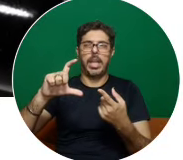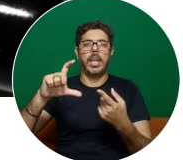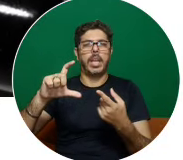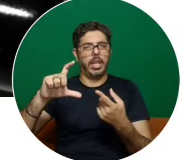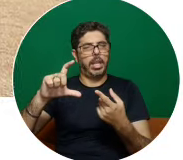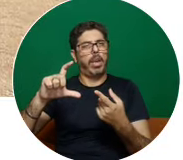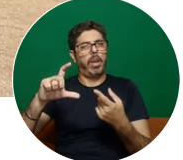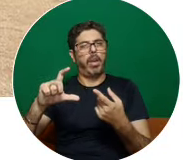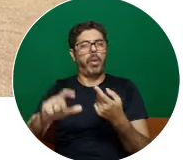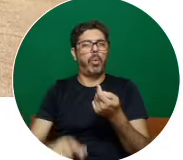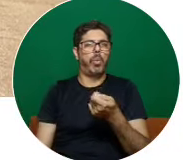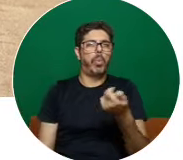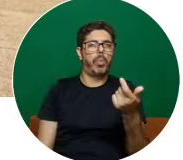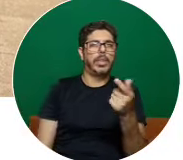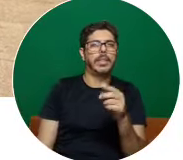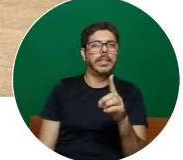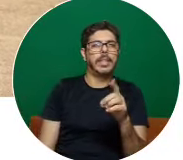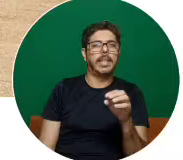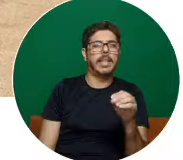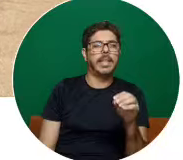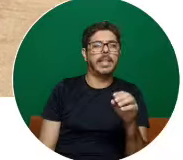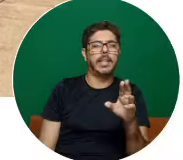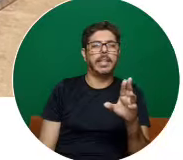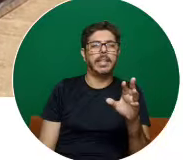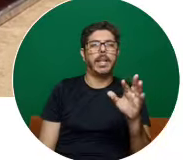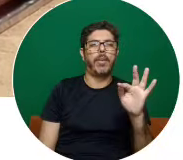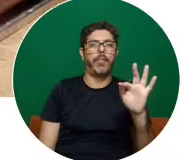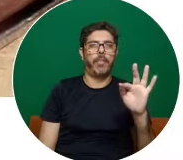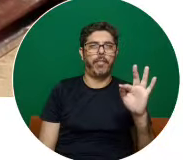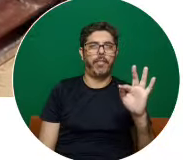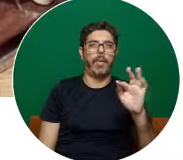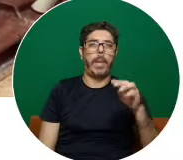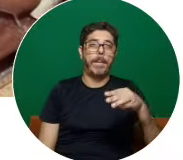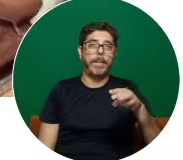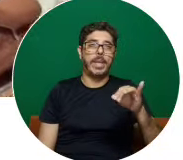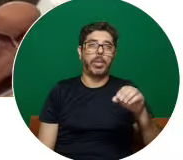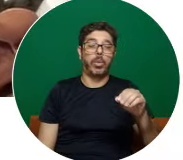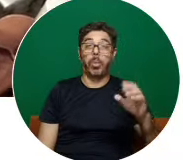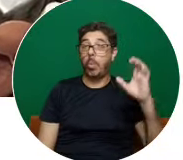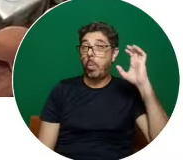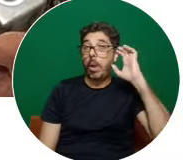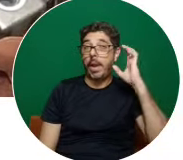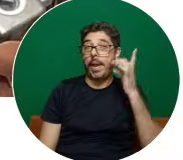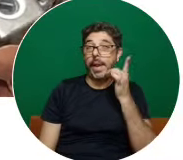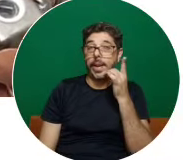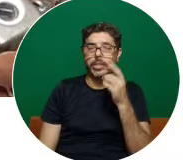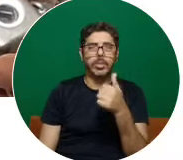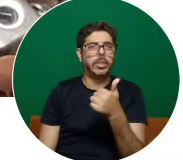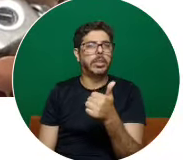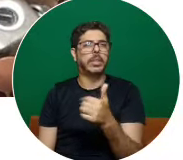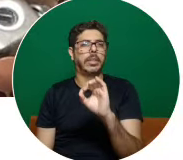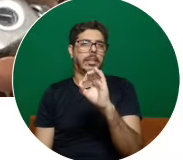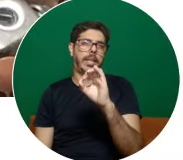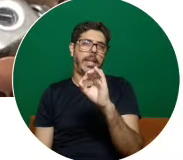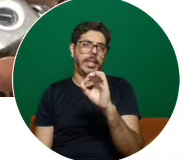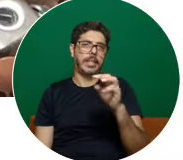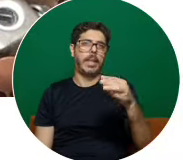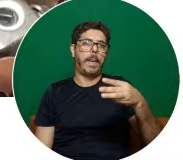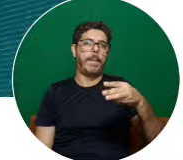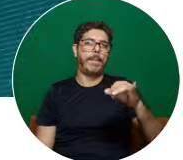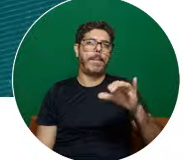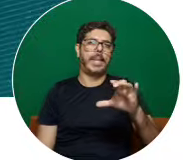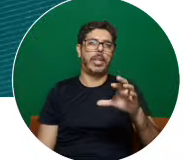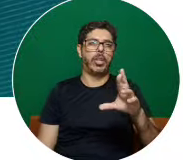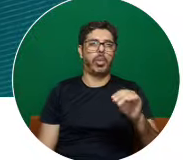de microfarads, enquanto que as capacitâncias em um circuito de sintonia de rádio são tipicamente de 10 a 100